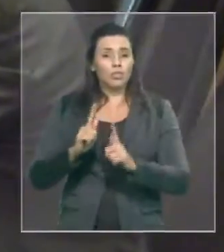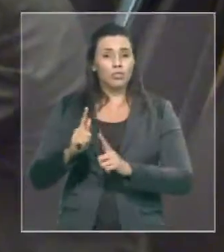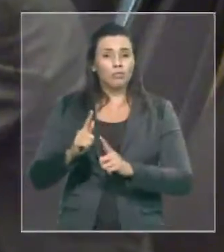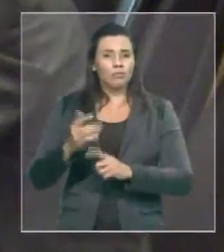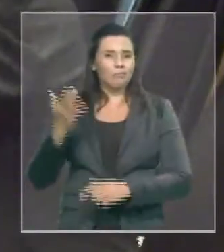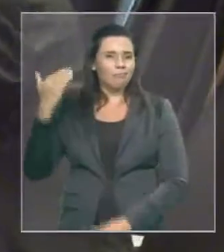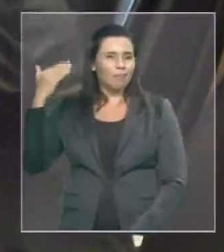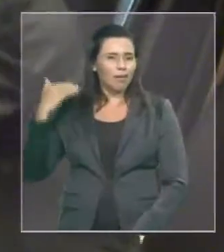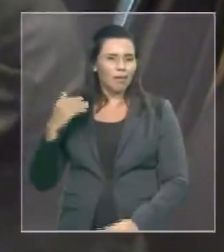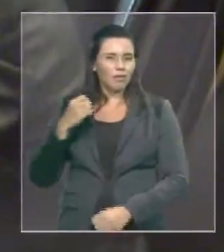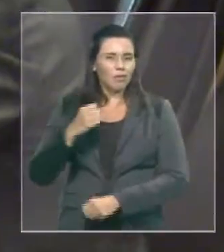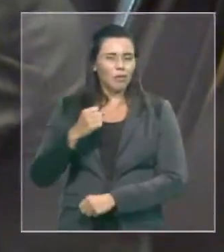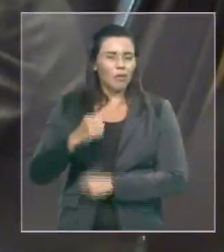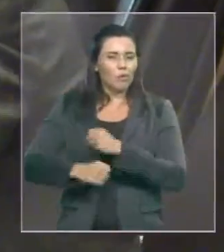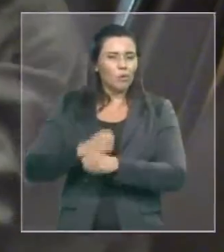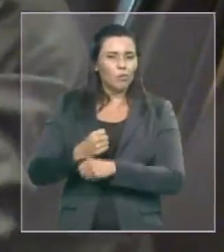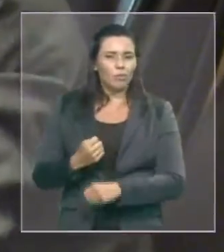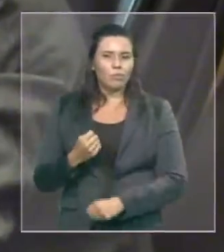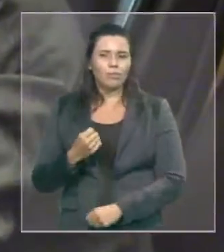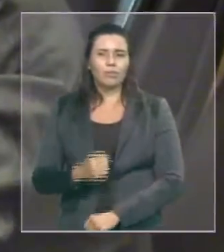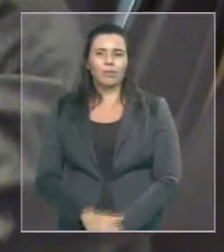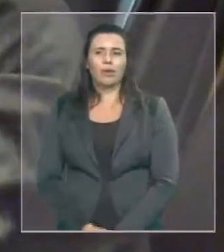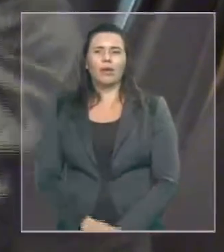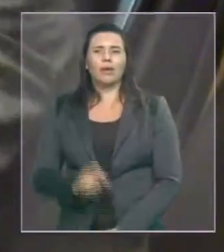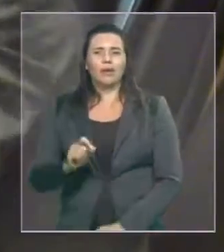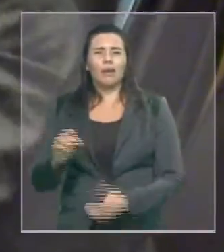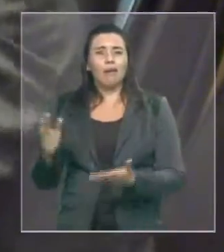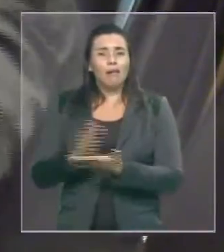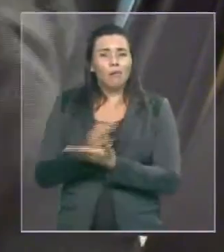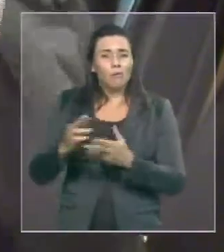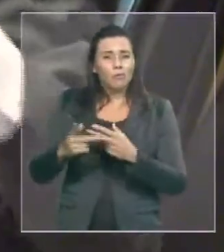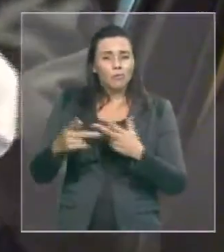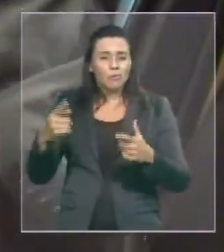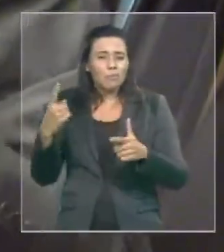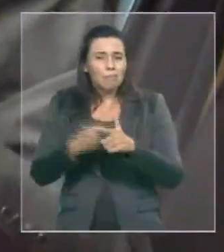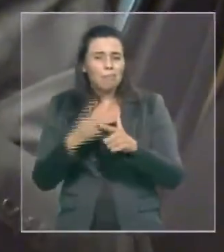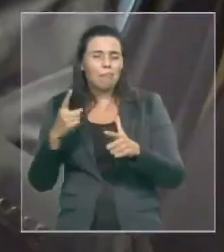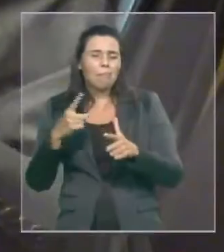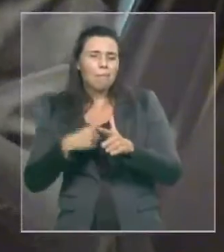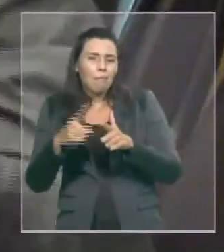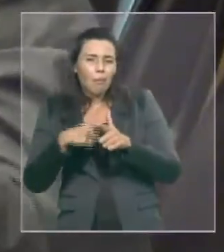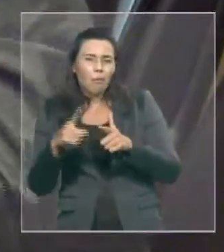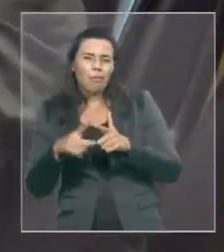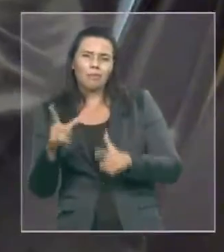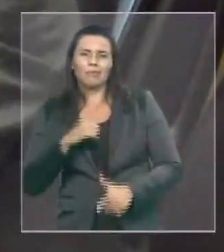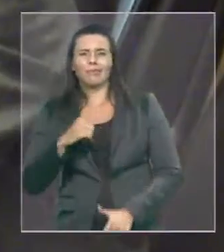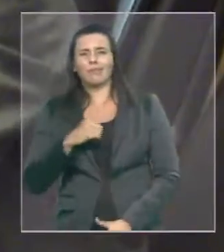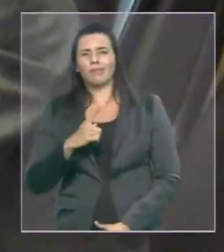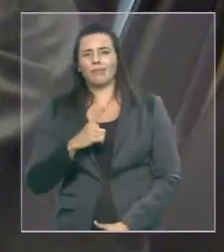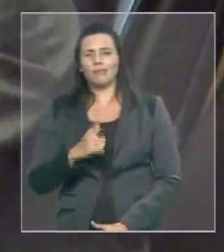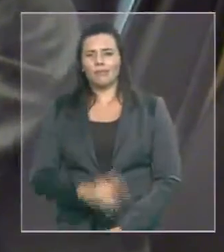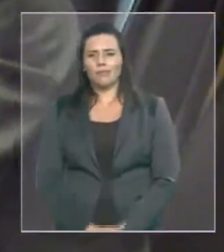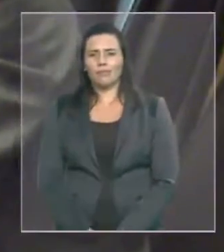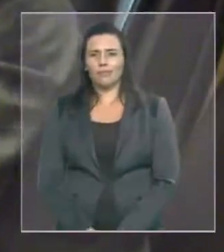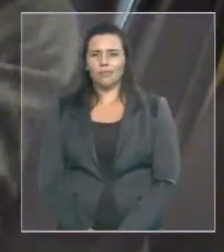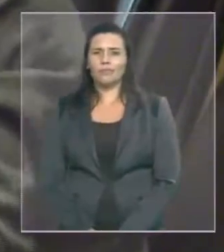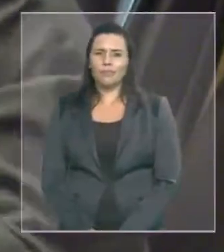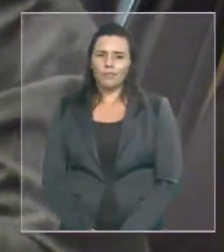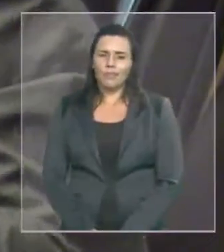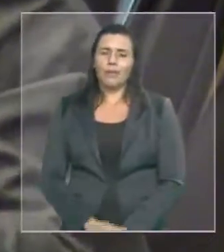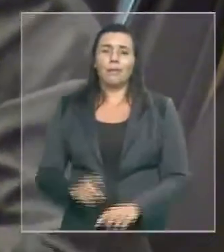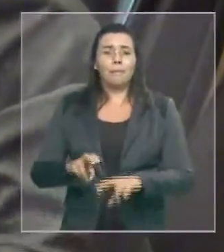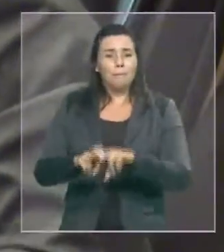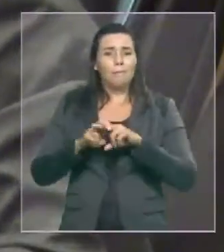feitas para que se viabilizasse a licitação. Se fosse feito há 3 anos, provavelmente seria um processo